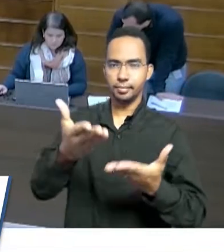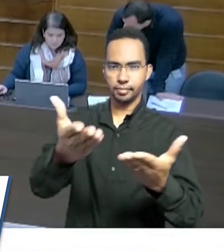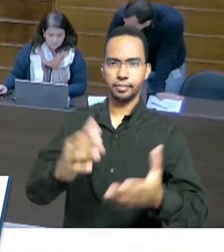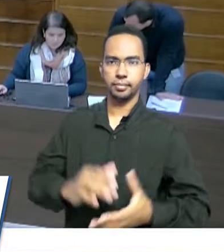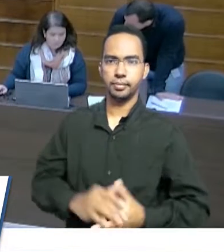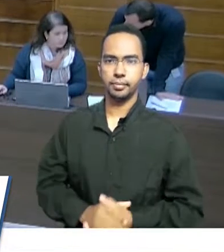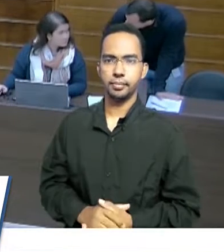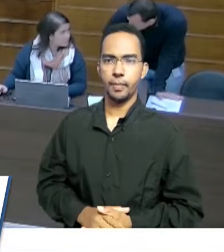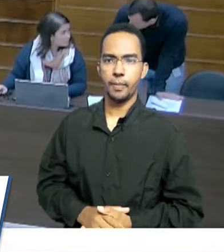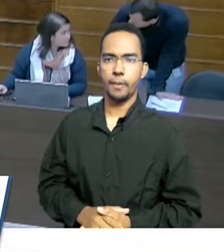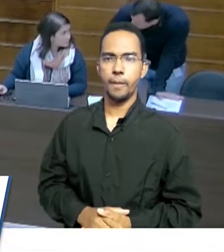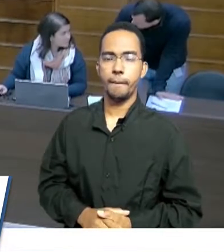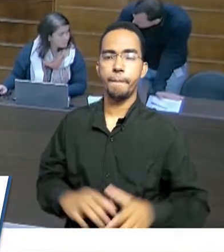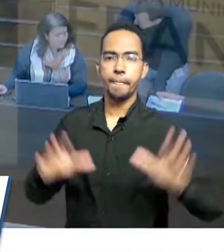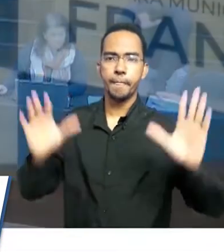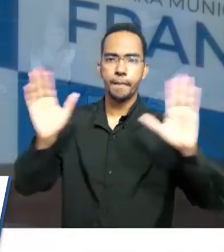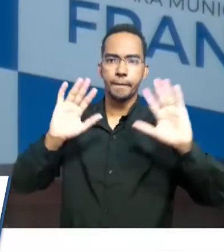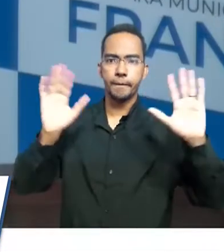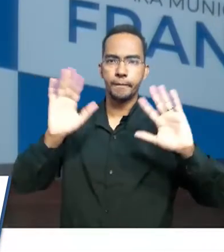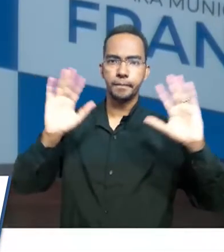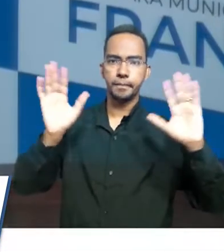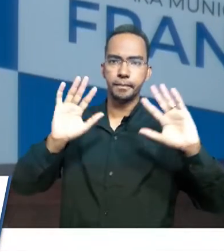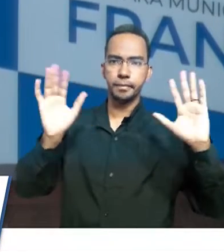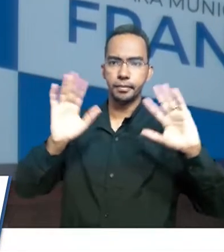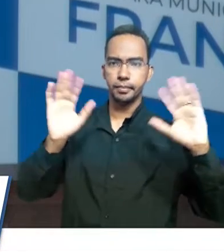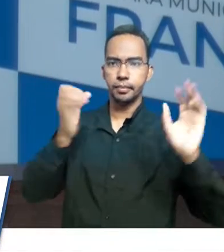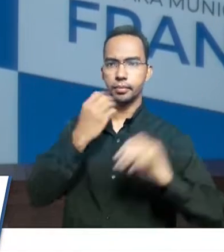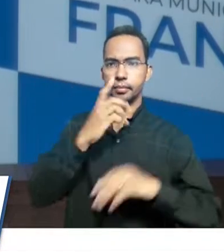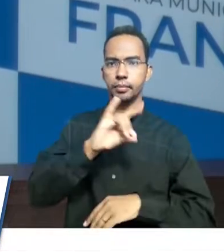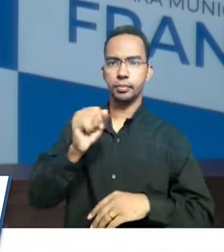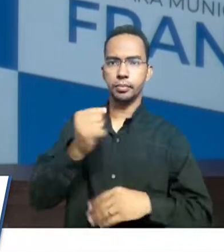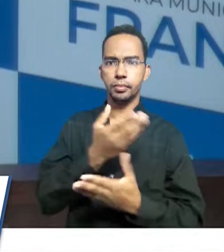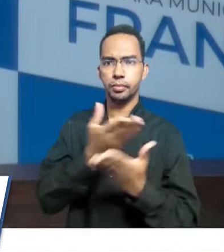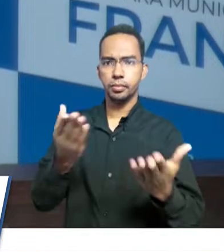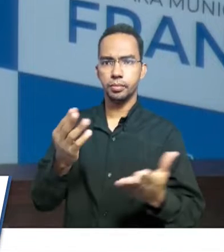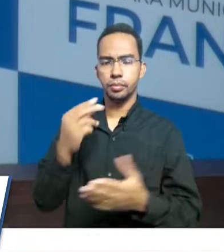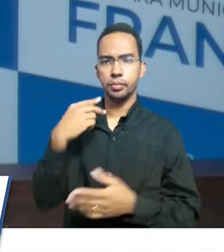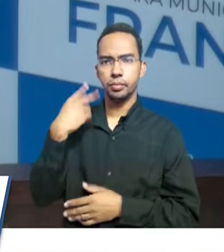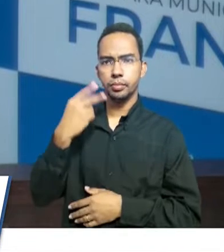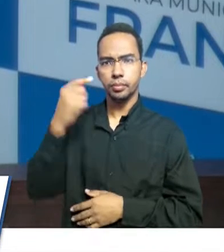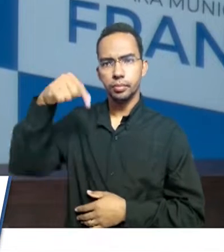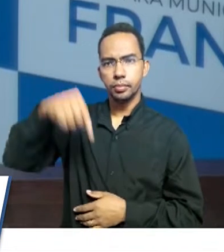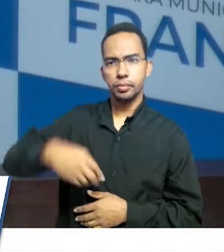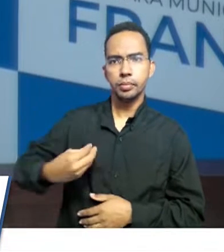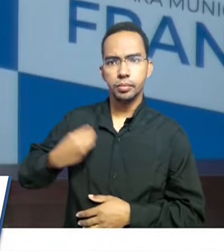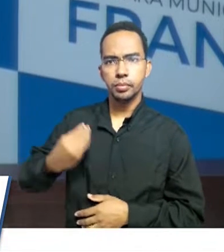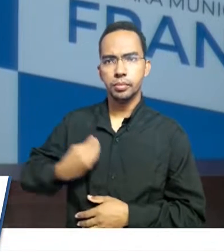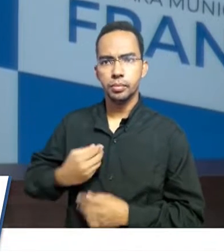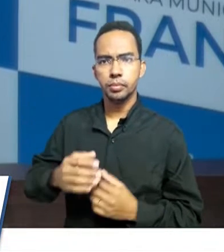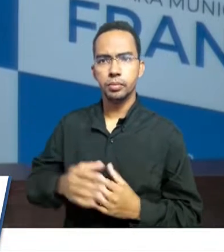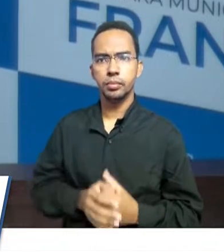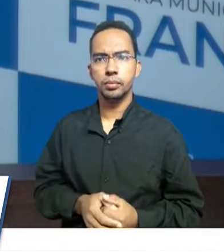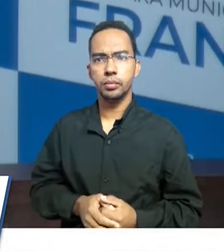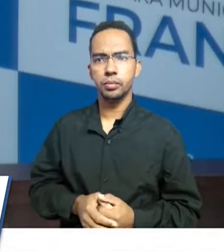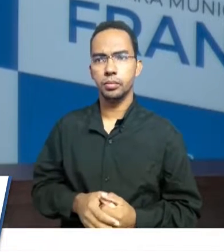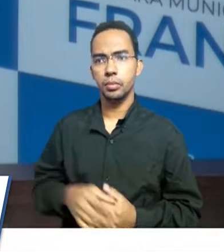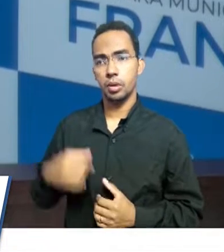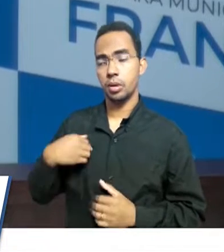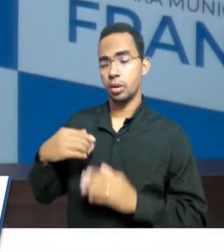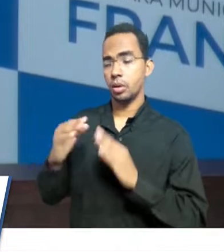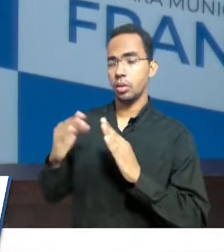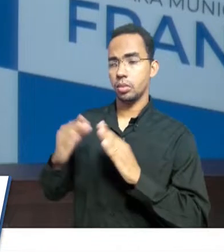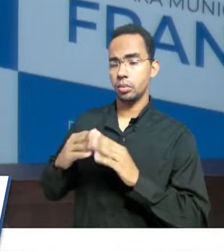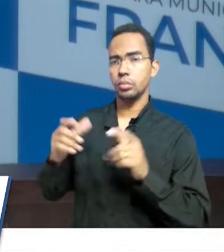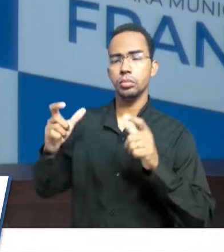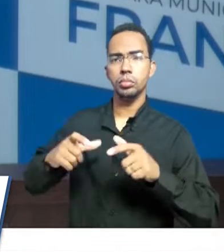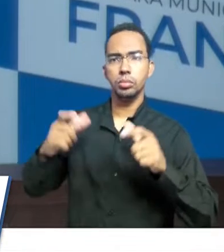Bom dia a todos os vereadores, aqui os presentes. Eu sou morador de uma localidade